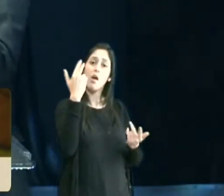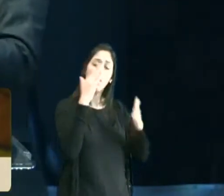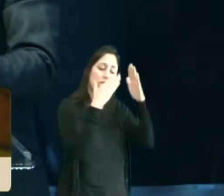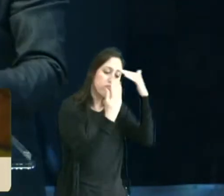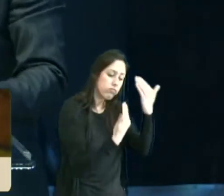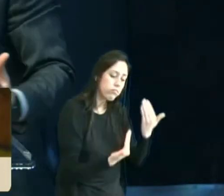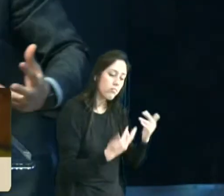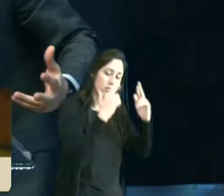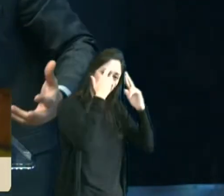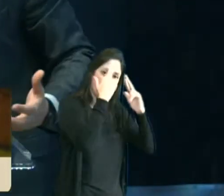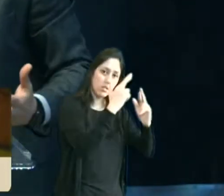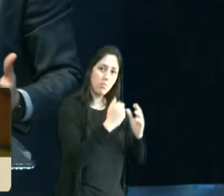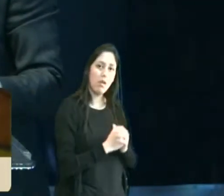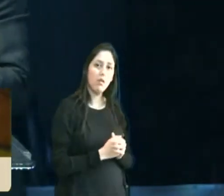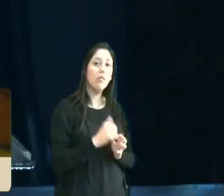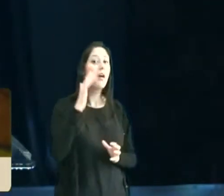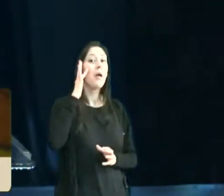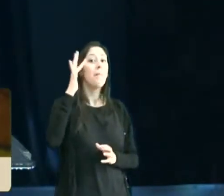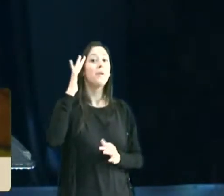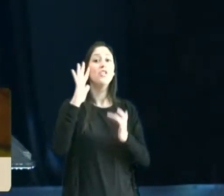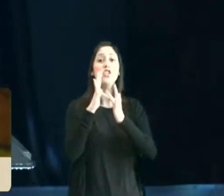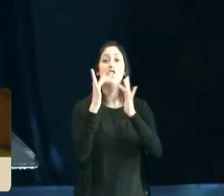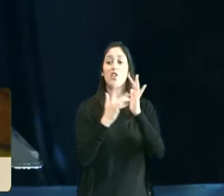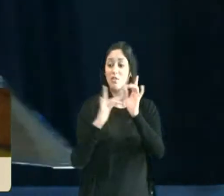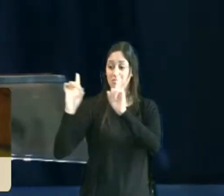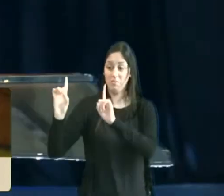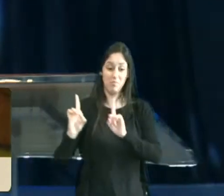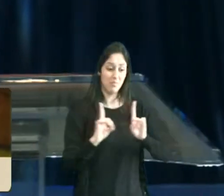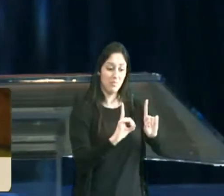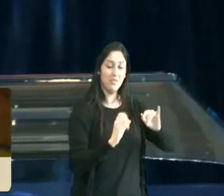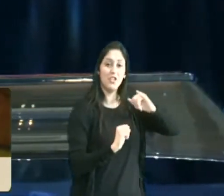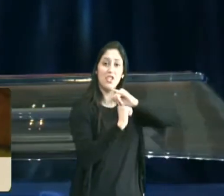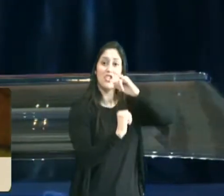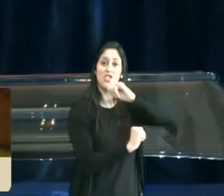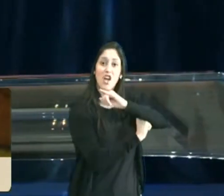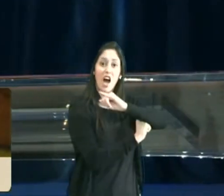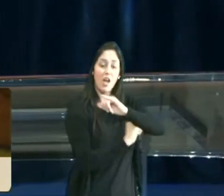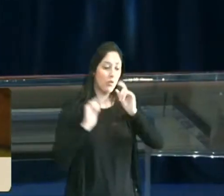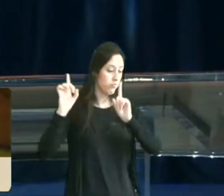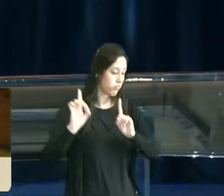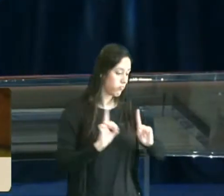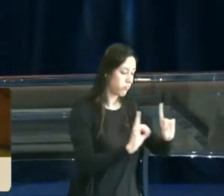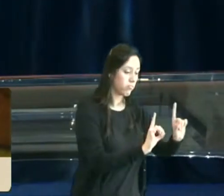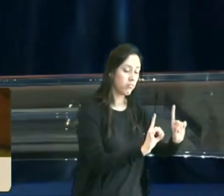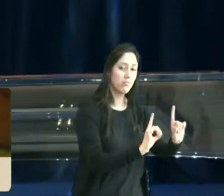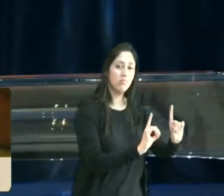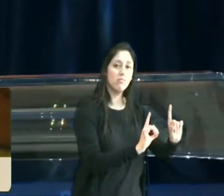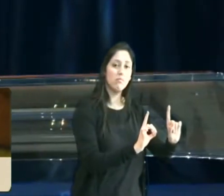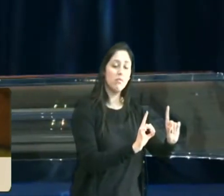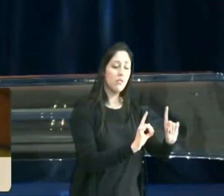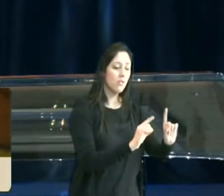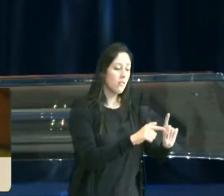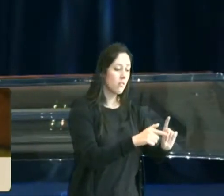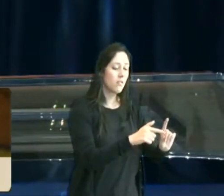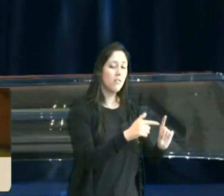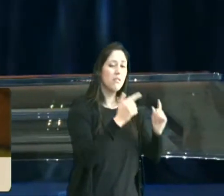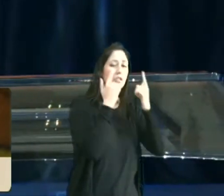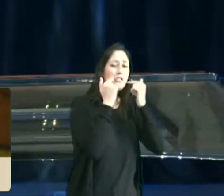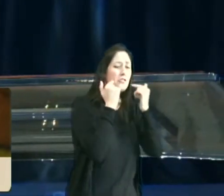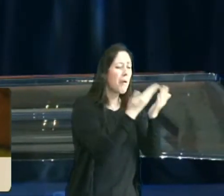imagine o cenário, Jesus voltando com Jairo, Jairo vê as pessoas chorando, se